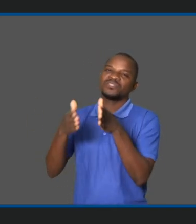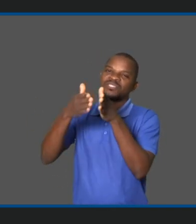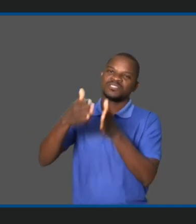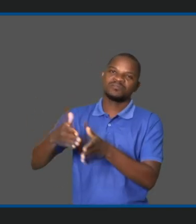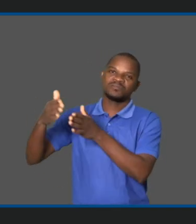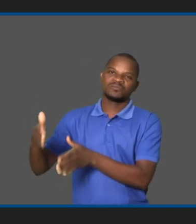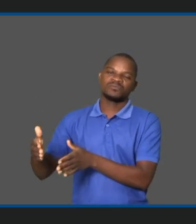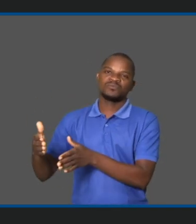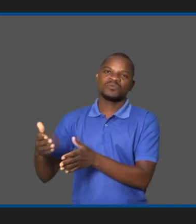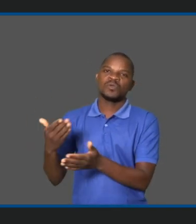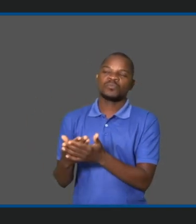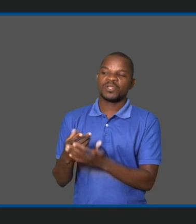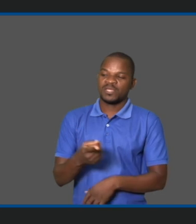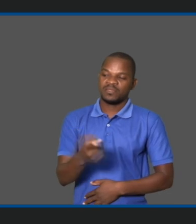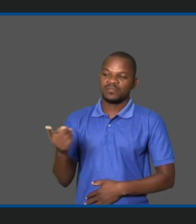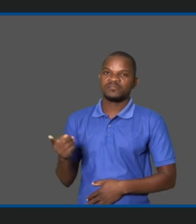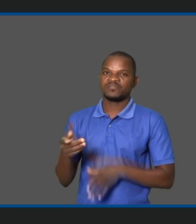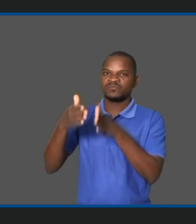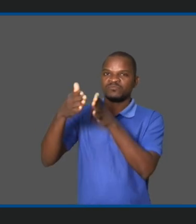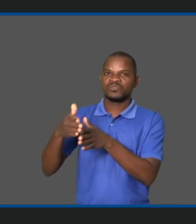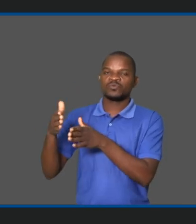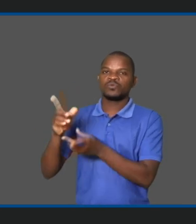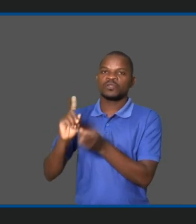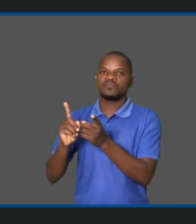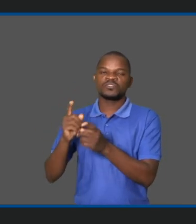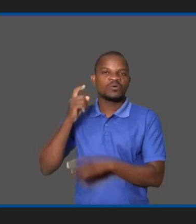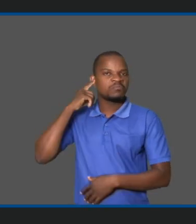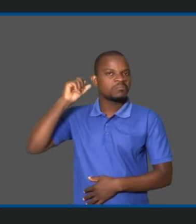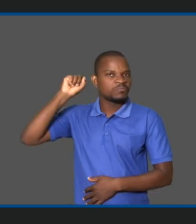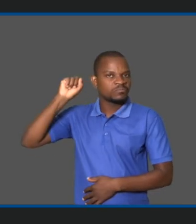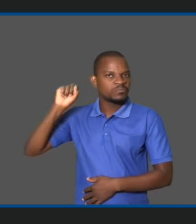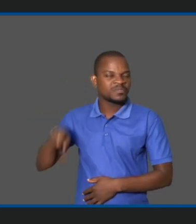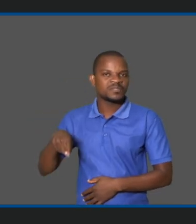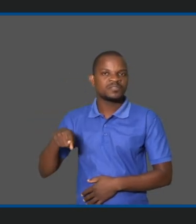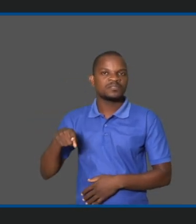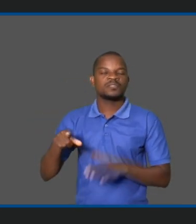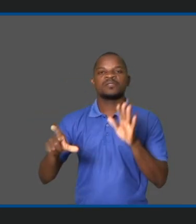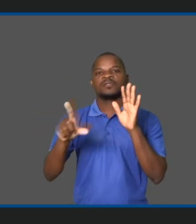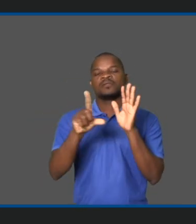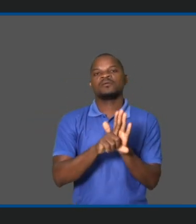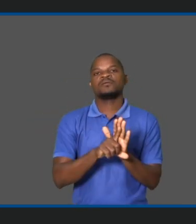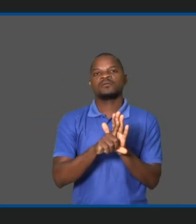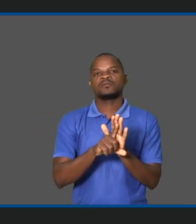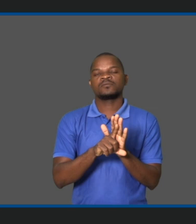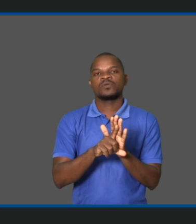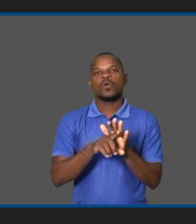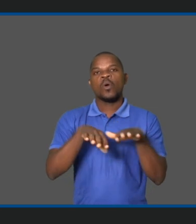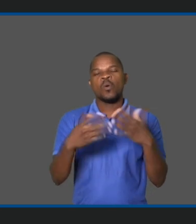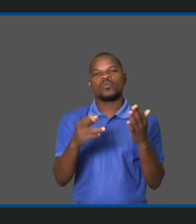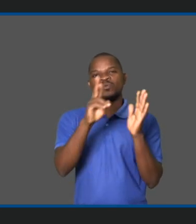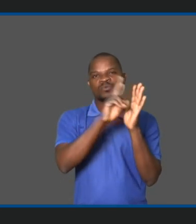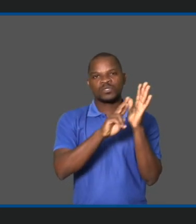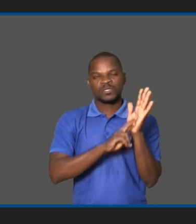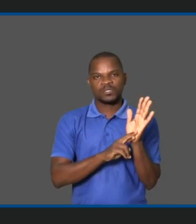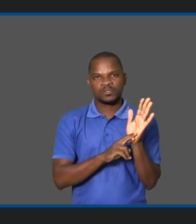por violação de algumas medidas que podiam ser